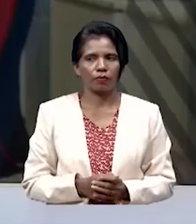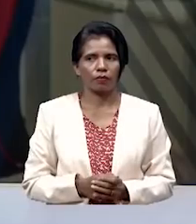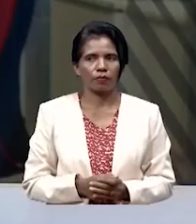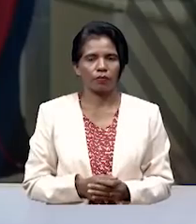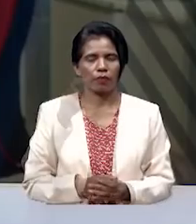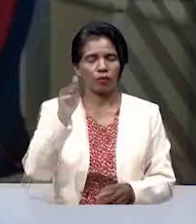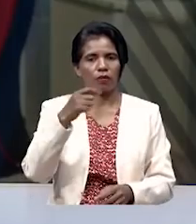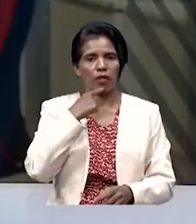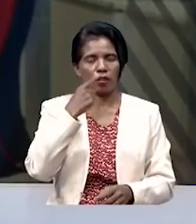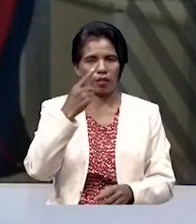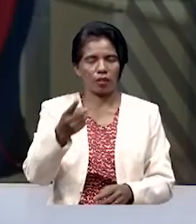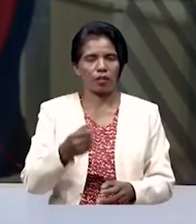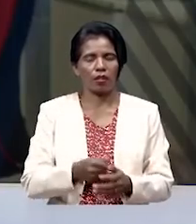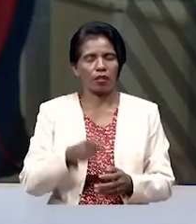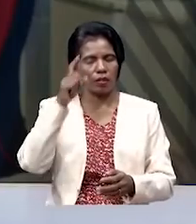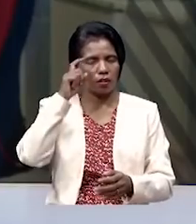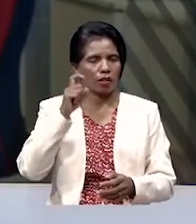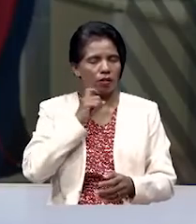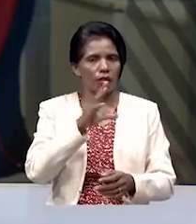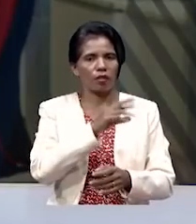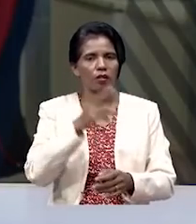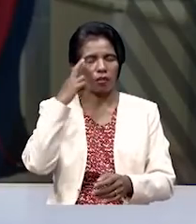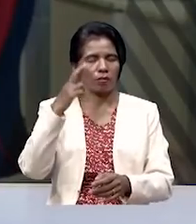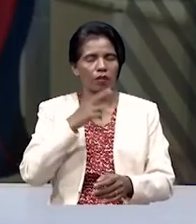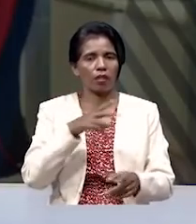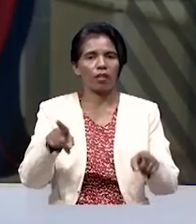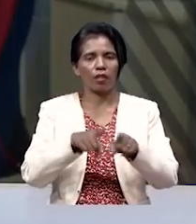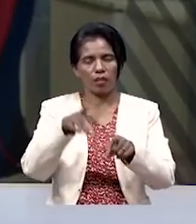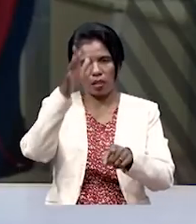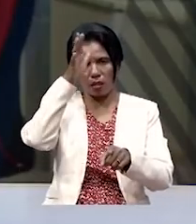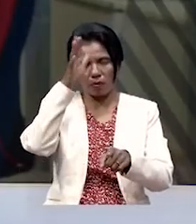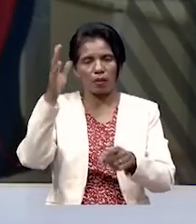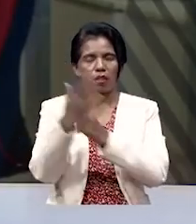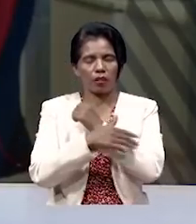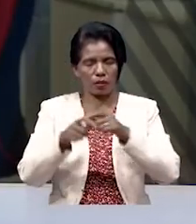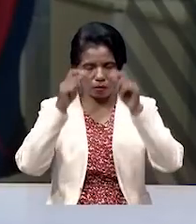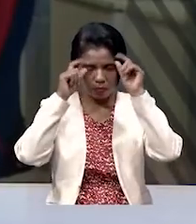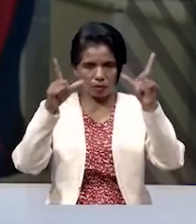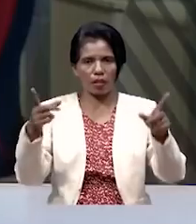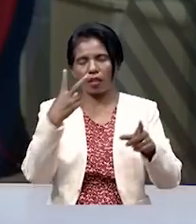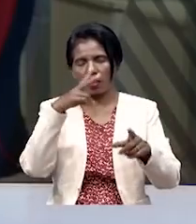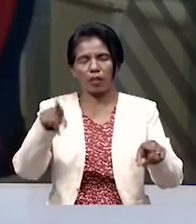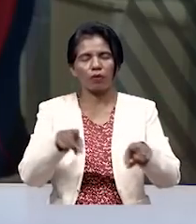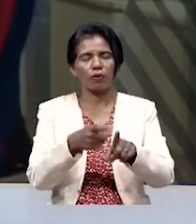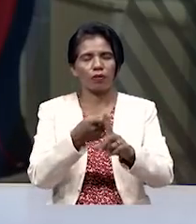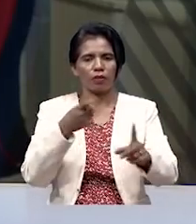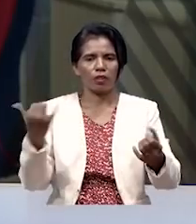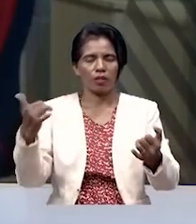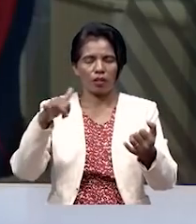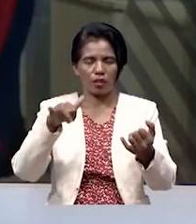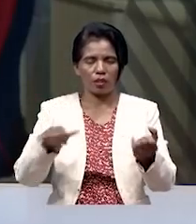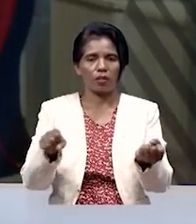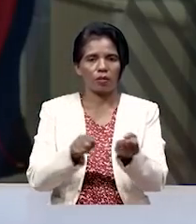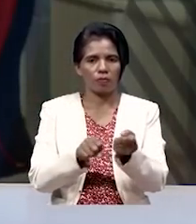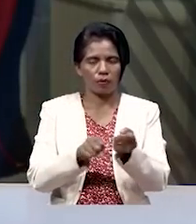Najwa Shihab hatete sanana no orten udar aman ba nação Timor-Leste tambah hare husi sirene esforço no interesse ba desenvolvimento